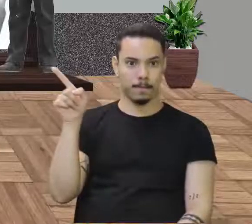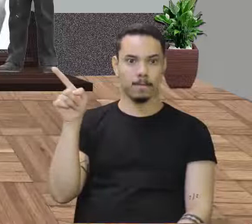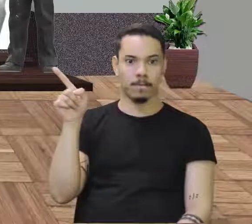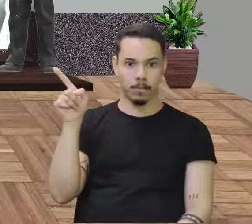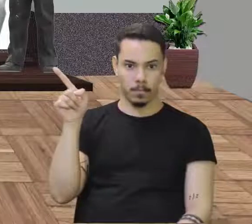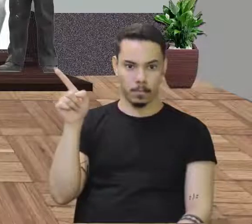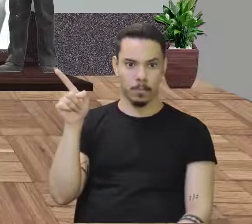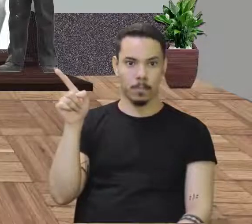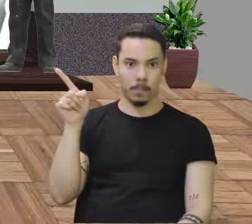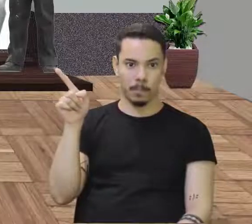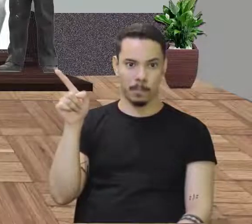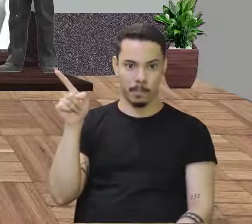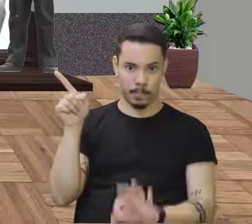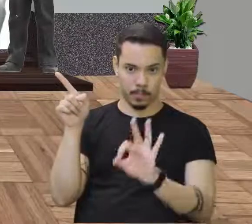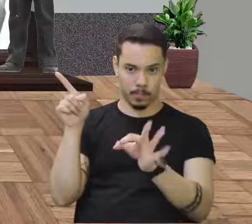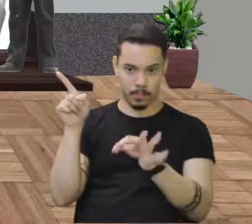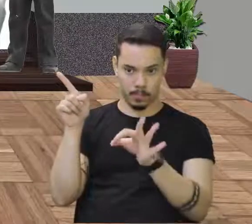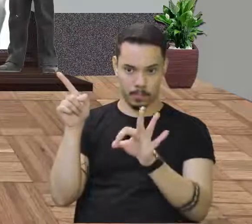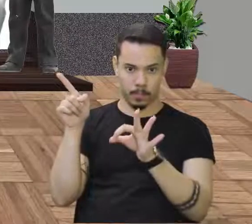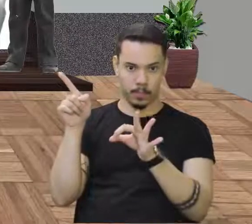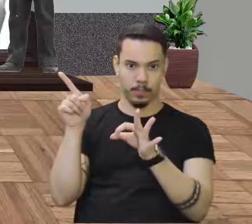de ser muito